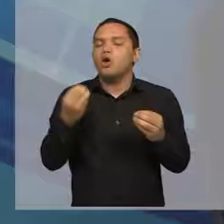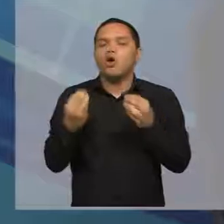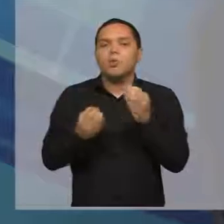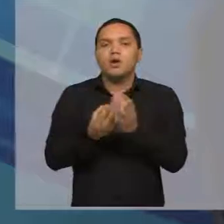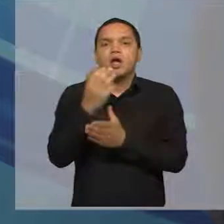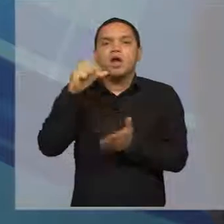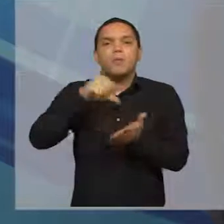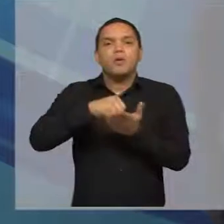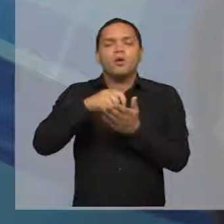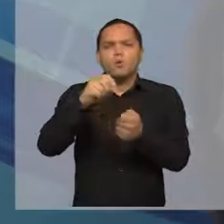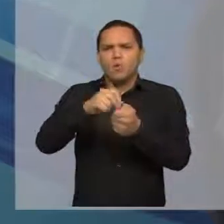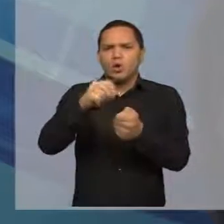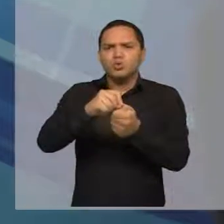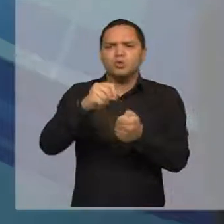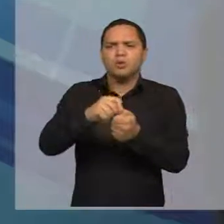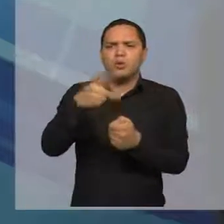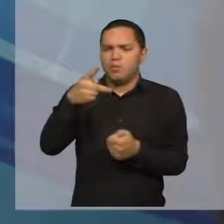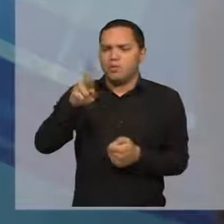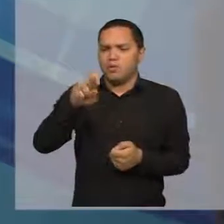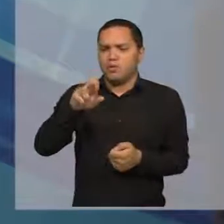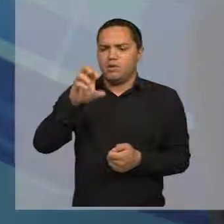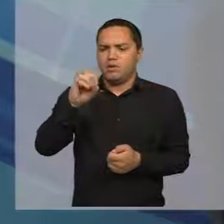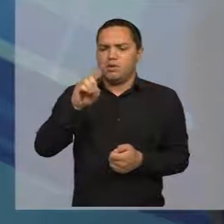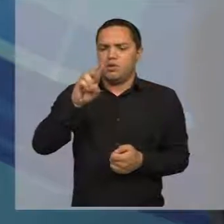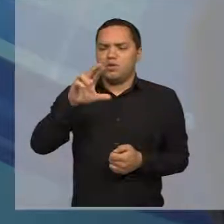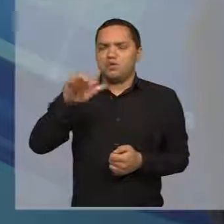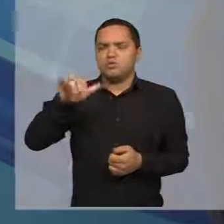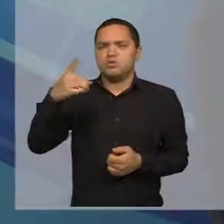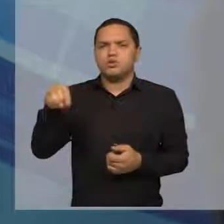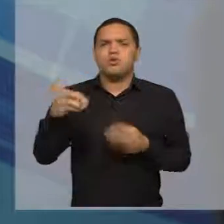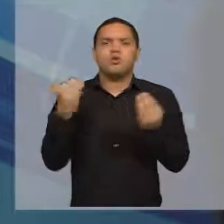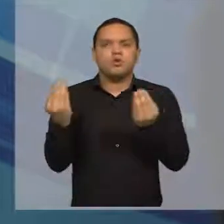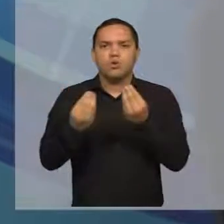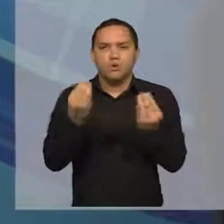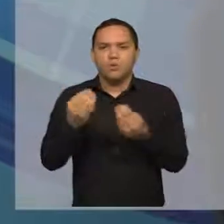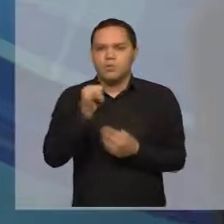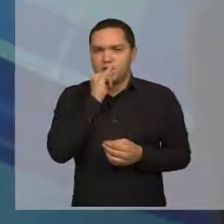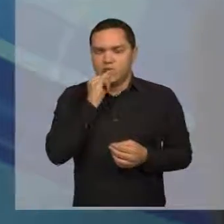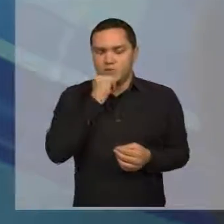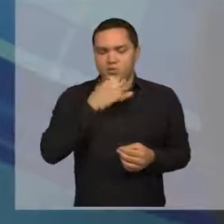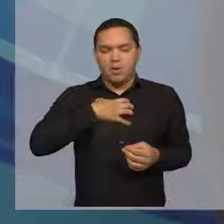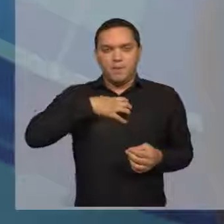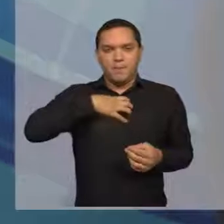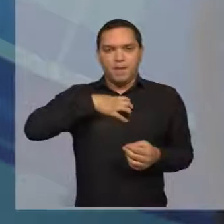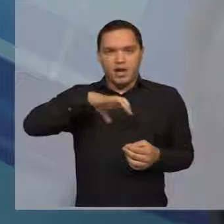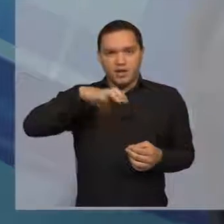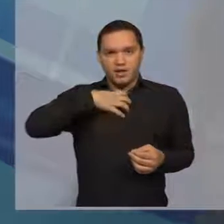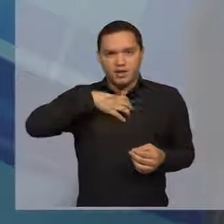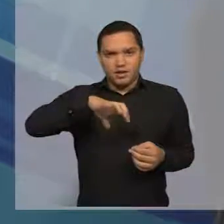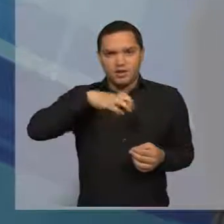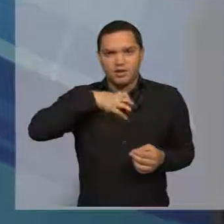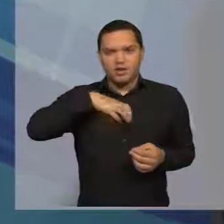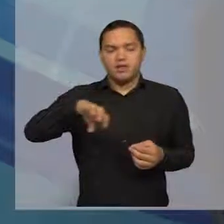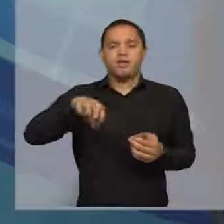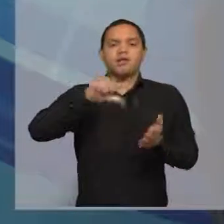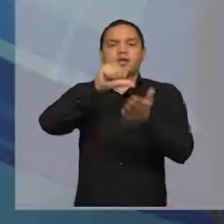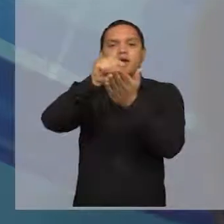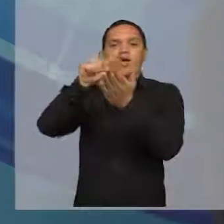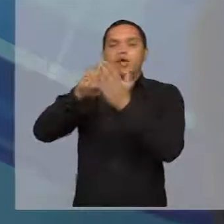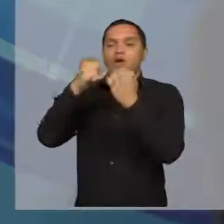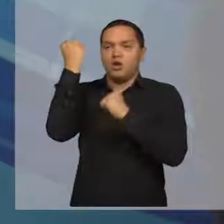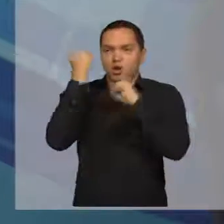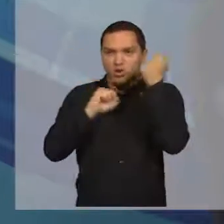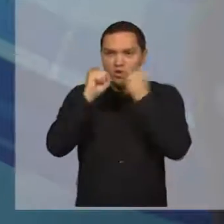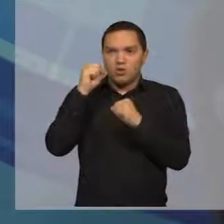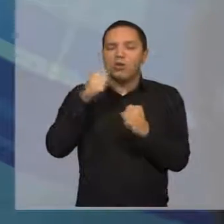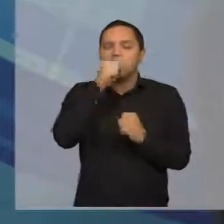produção? A gente já criou, você tem Camaçari lá na Bahia. né? Temos os polos industriais que foram criados aqui